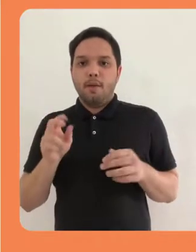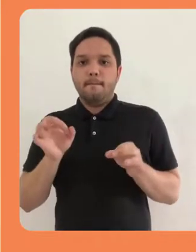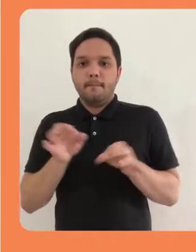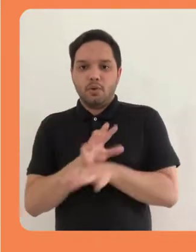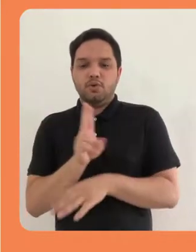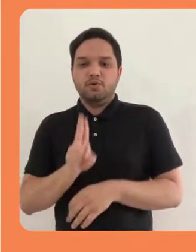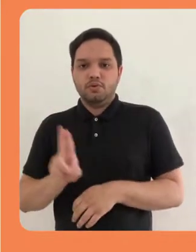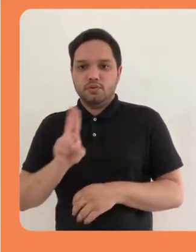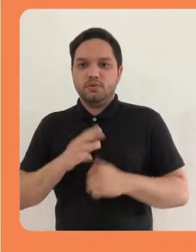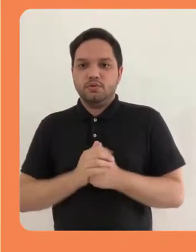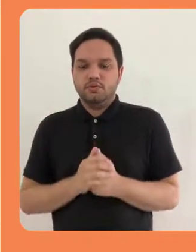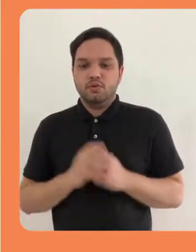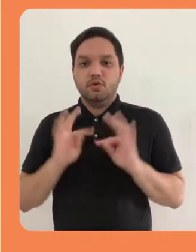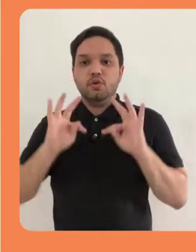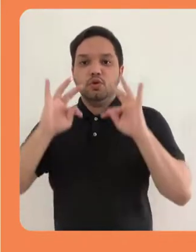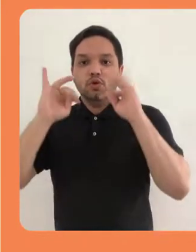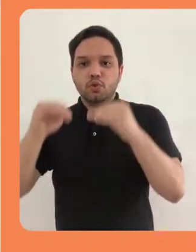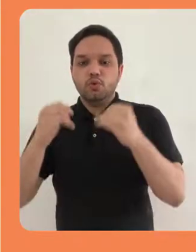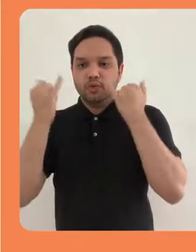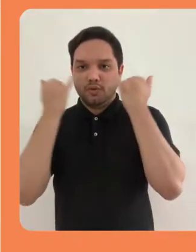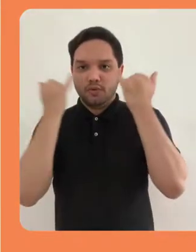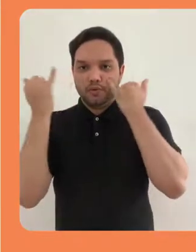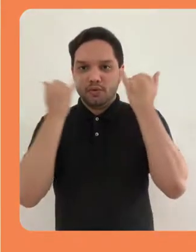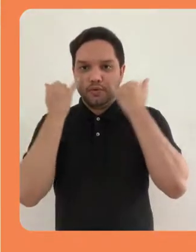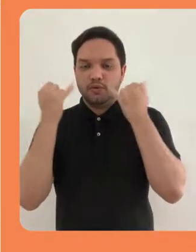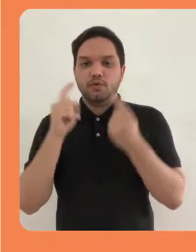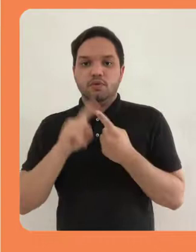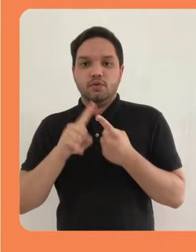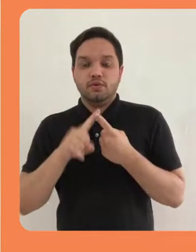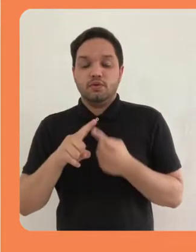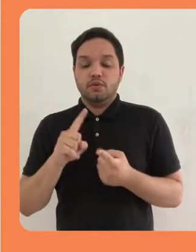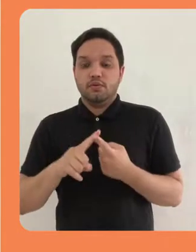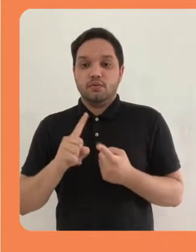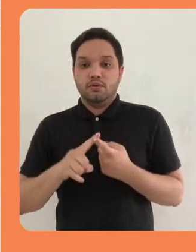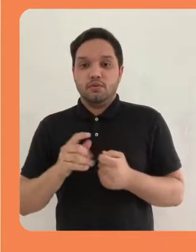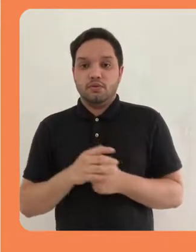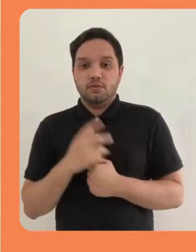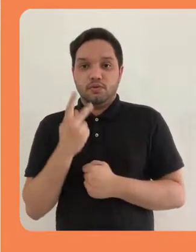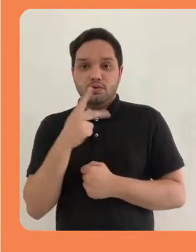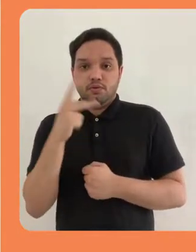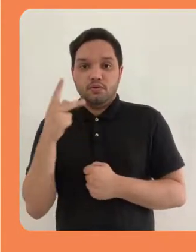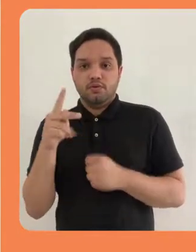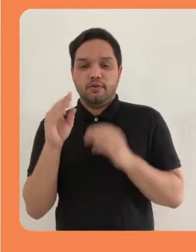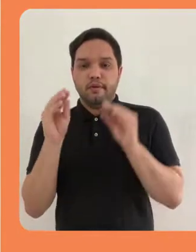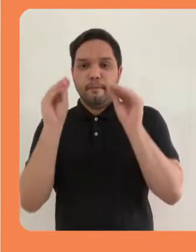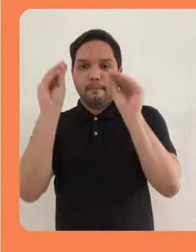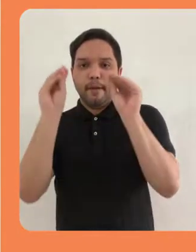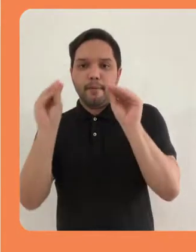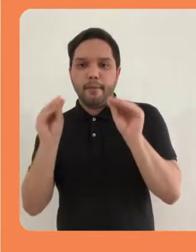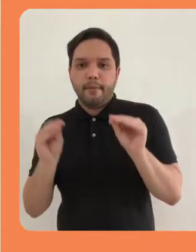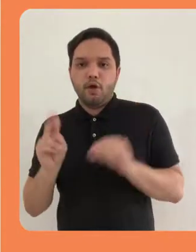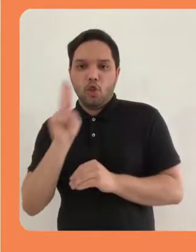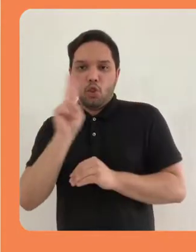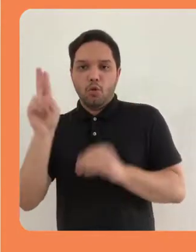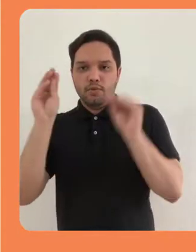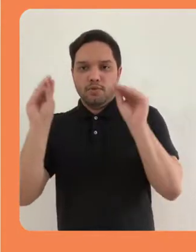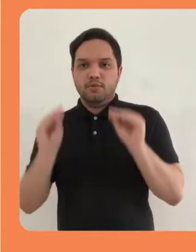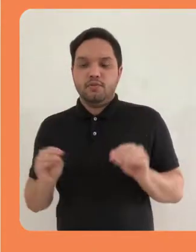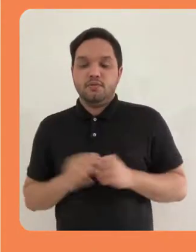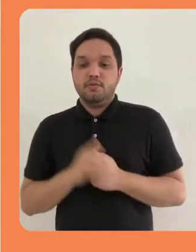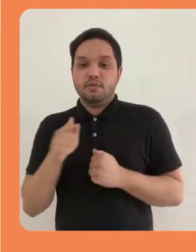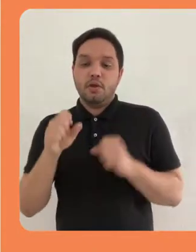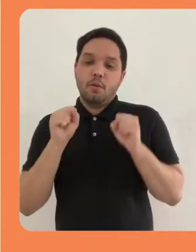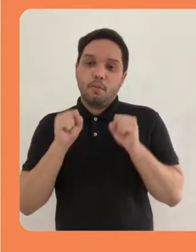as mudanças para que você tenha os seus níveis atualizados com todas as informações e